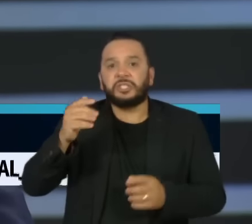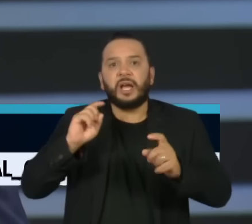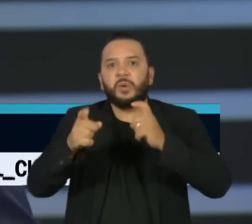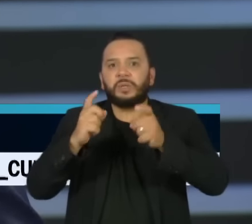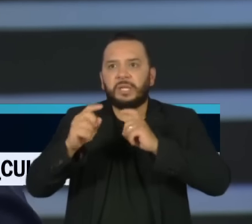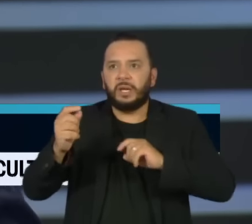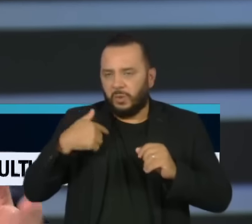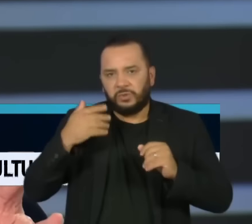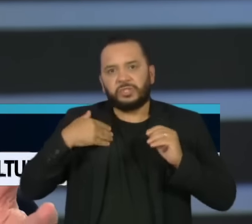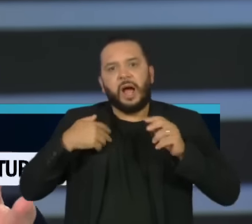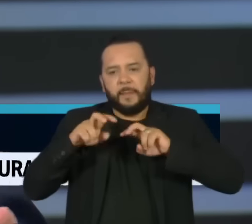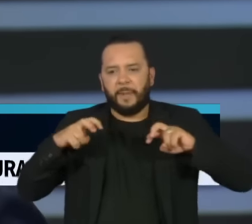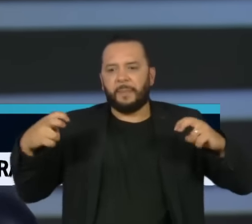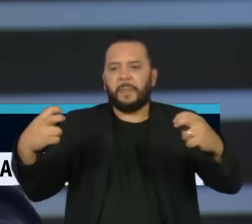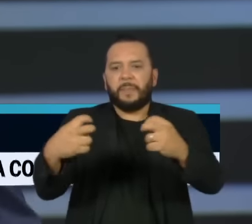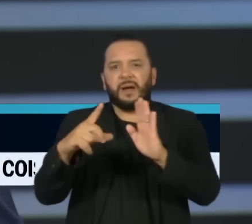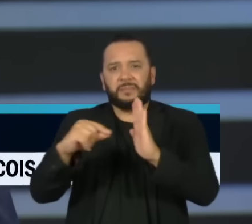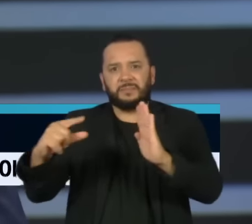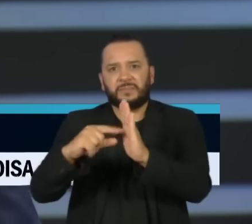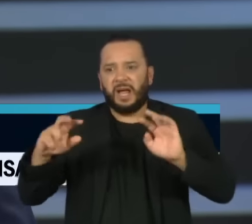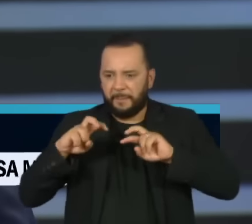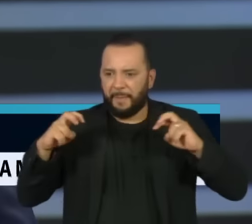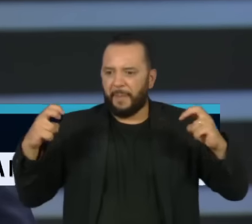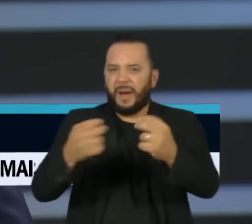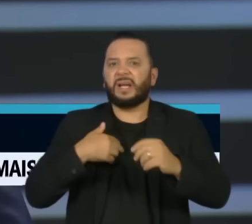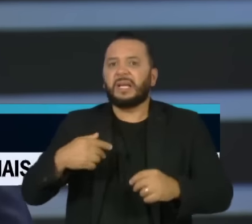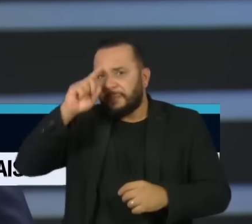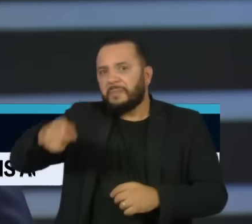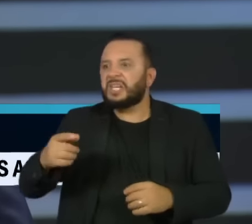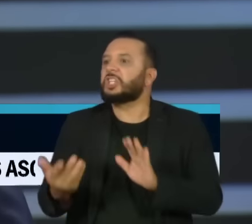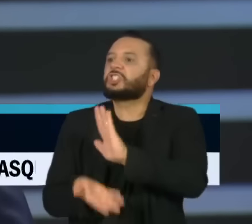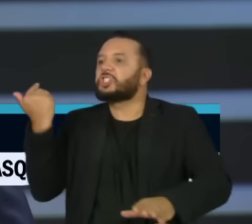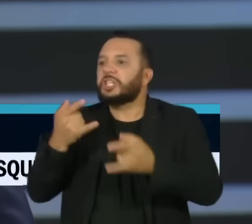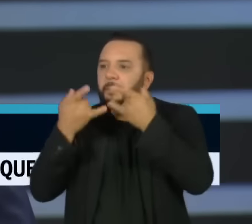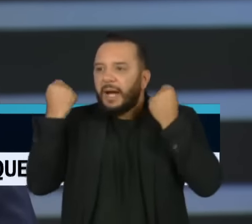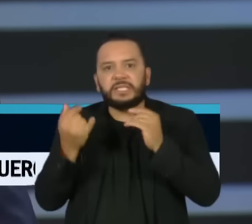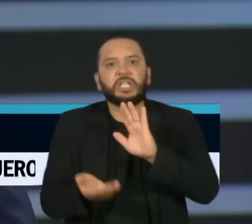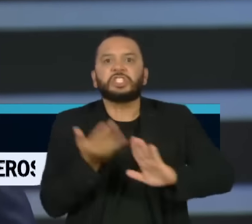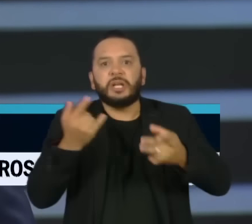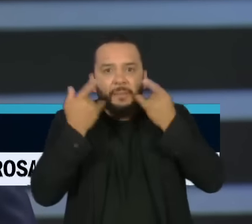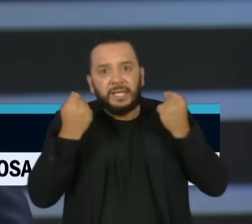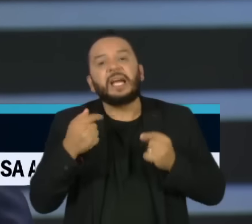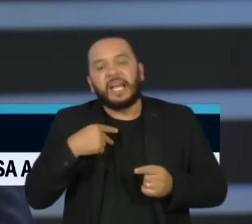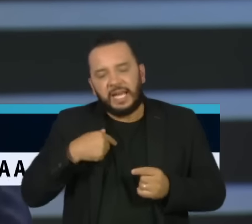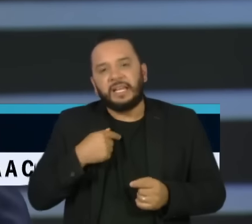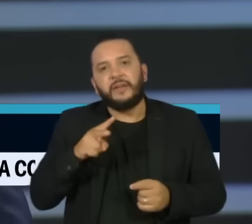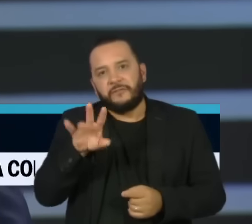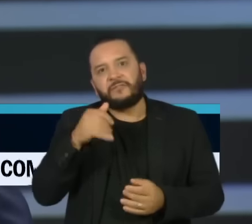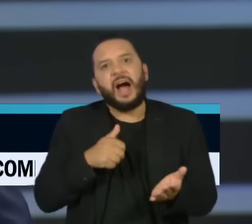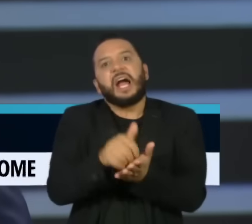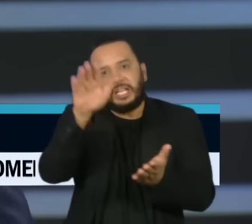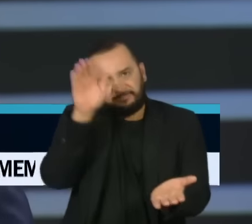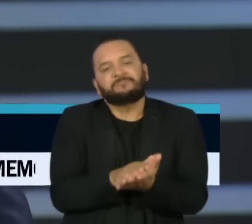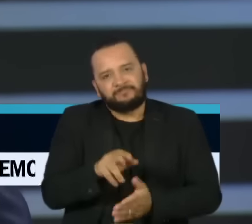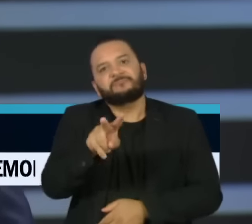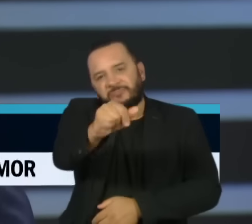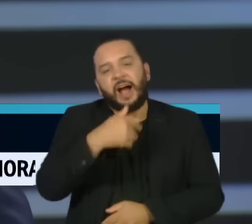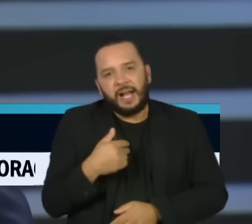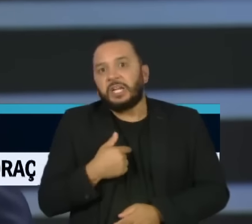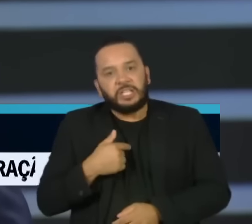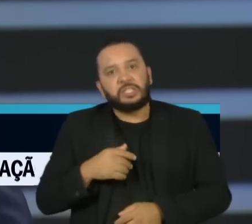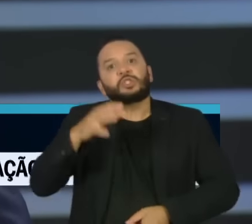máscaras. É algo inacreditável. E esse homem vai pagar, não por vingança, por justiça. E ele vai terminar na cadeia pelos